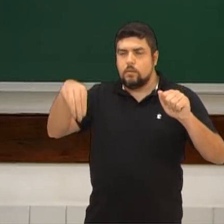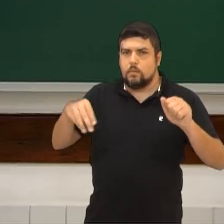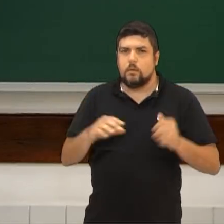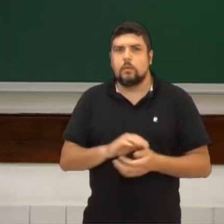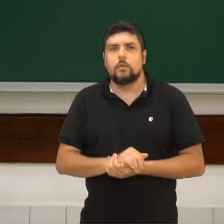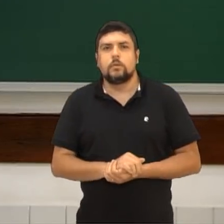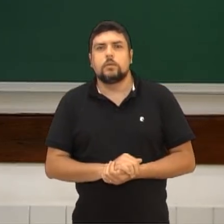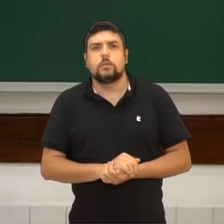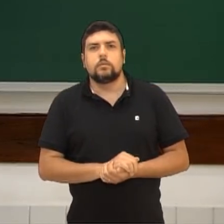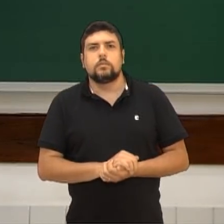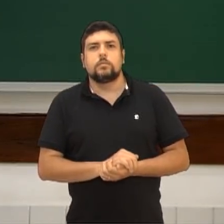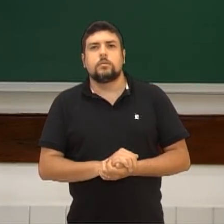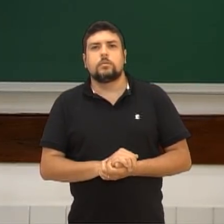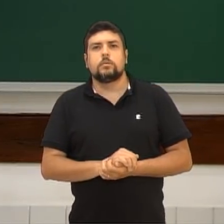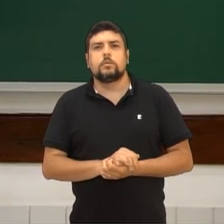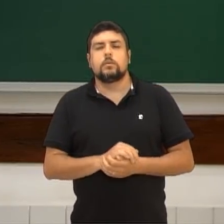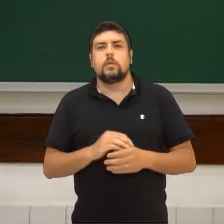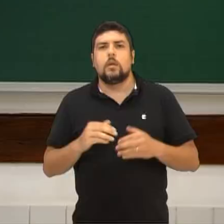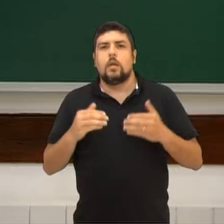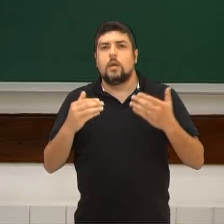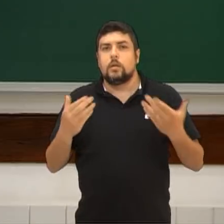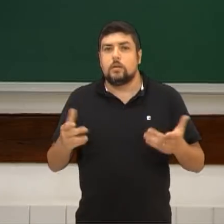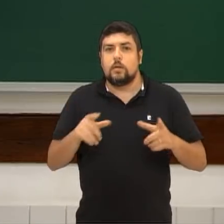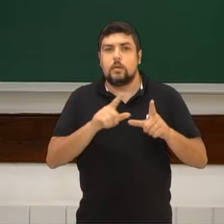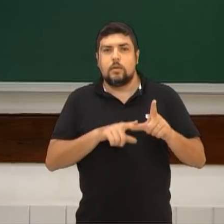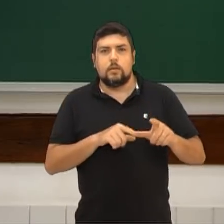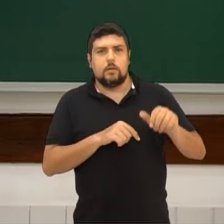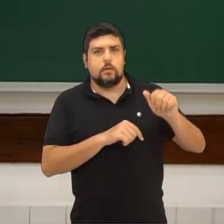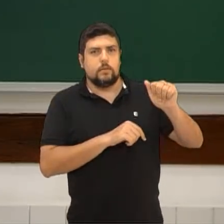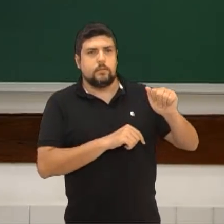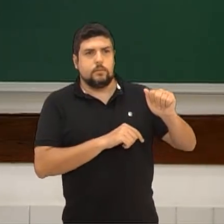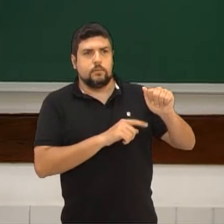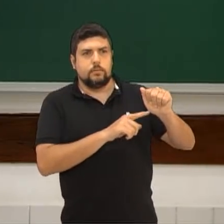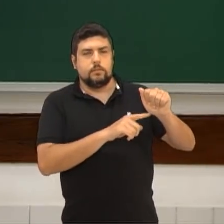2.550 km por hora. Então, seria a letra A.